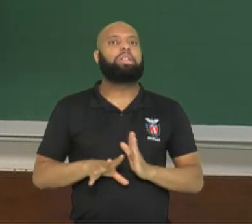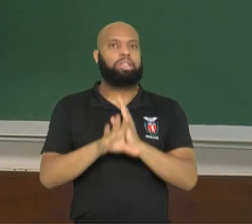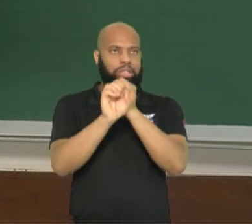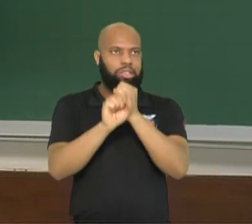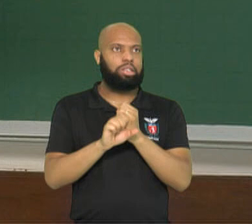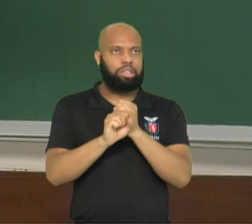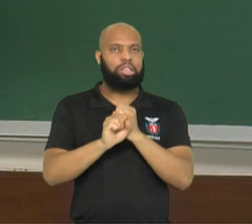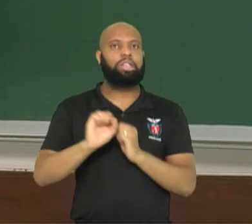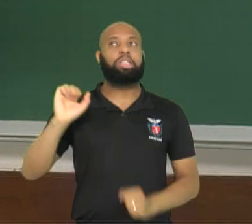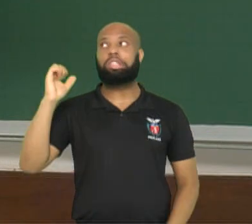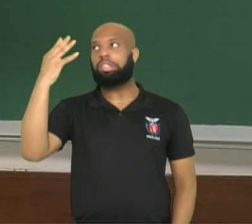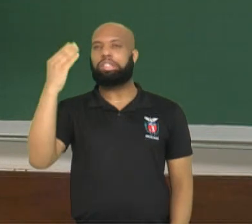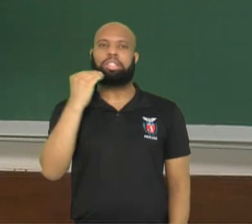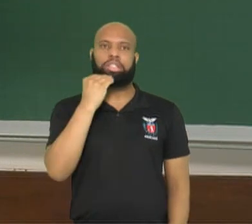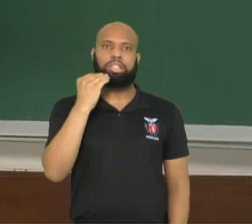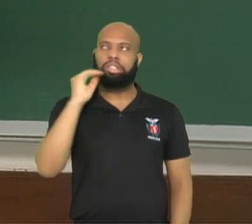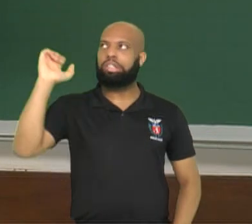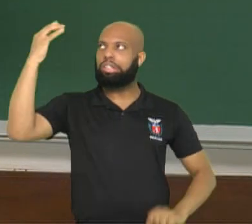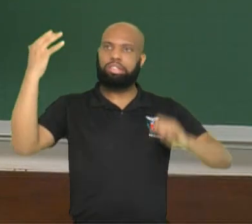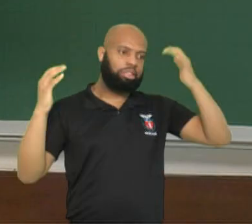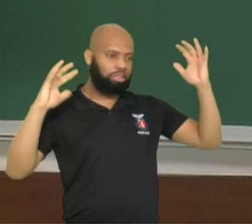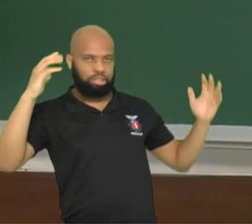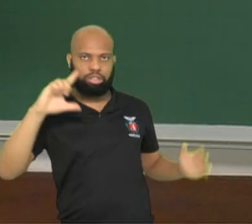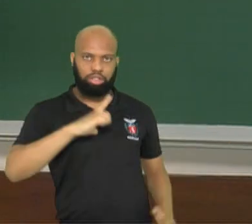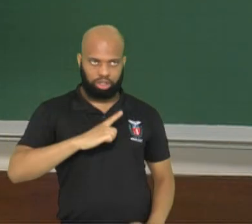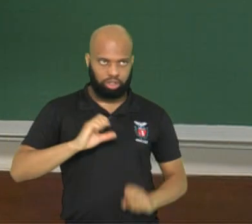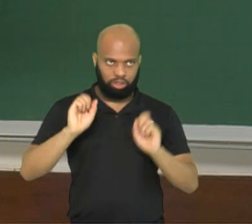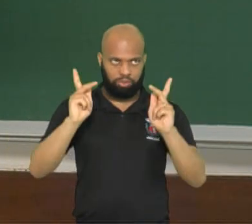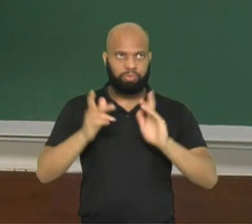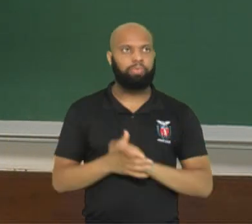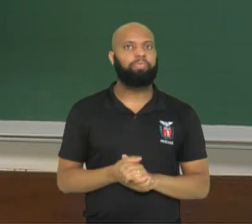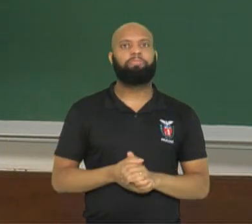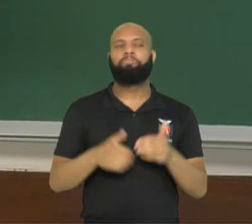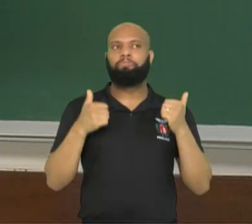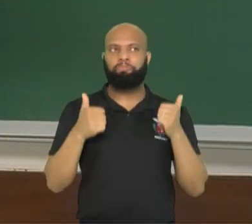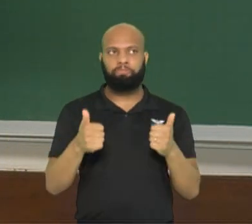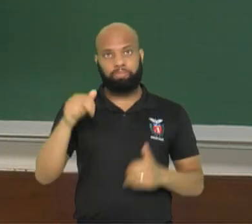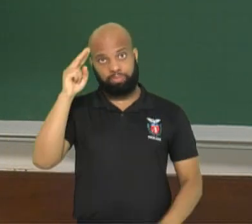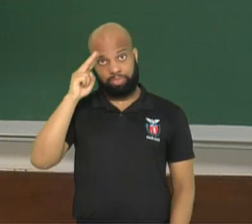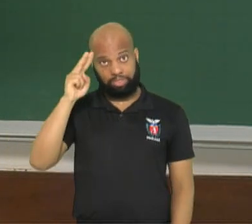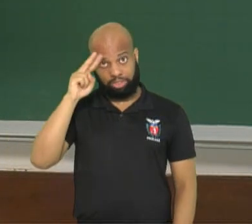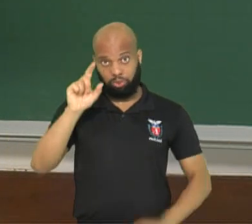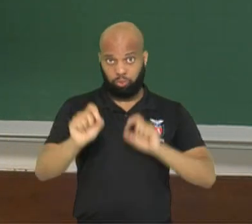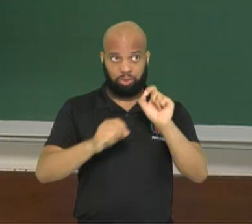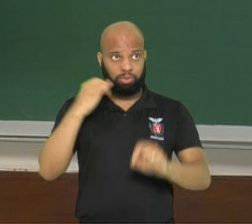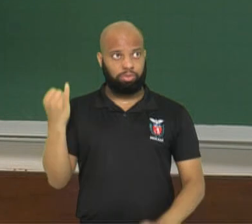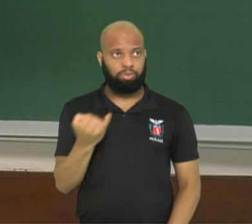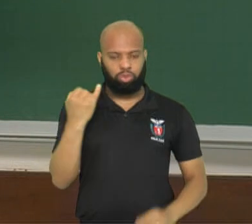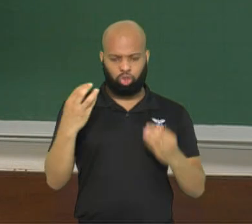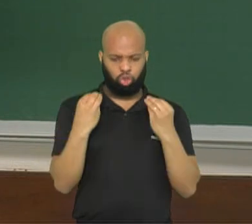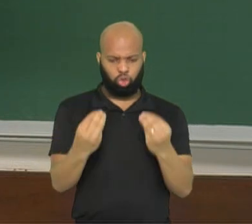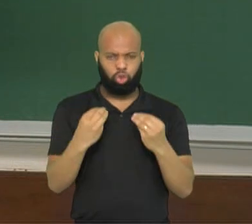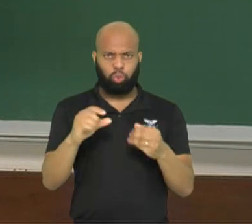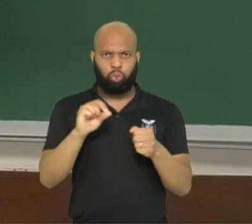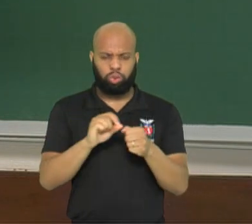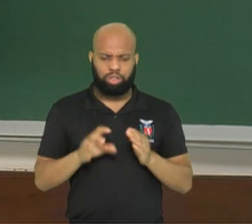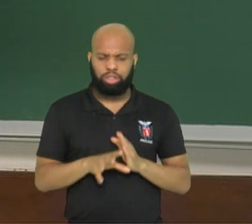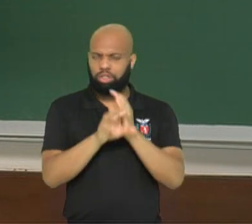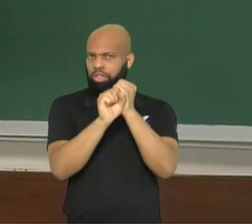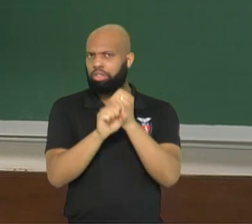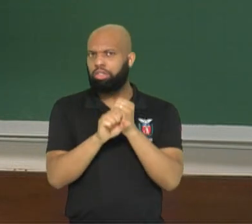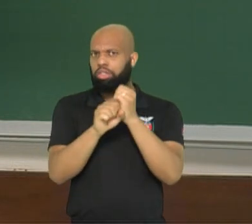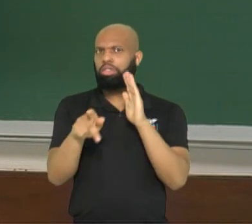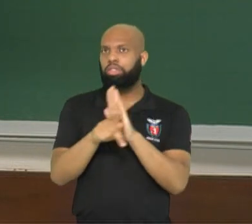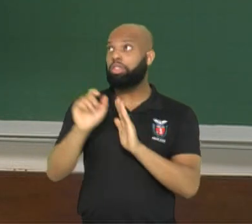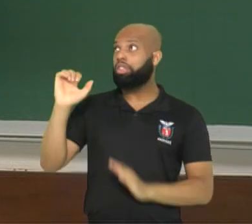calculando as probabilidades de eventos, ok? Bom, lembra então como é que a gente faz o cálculo de